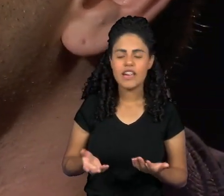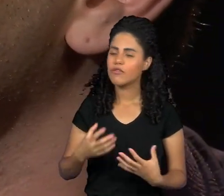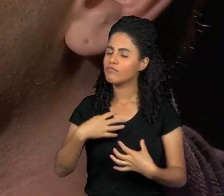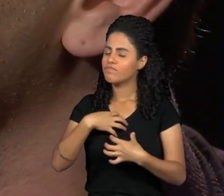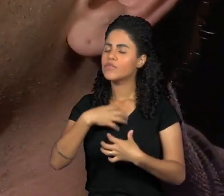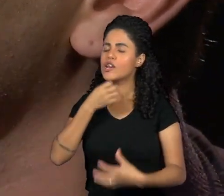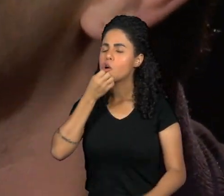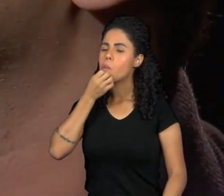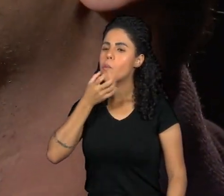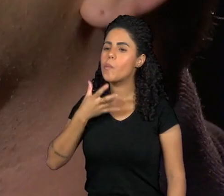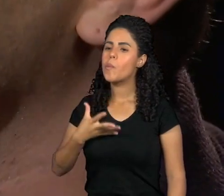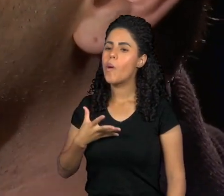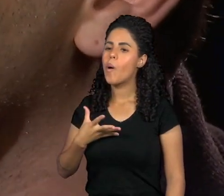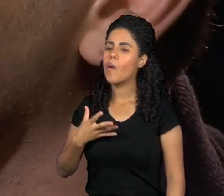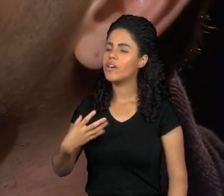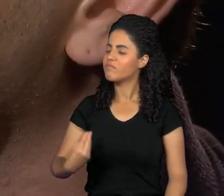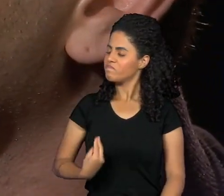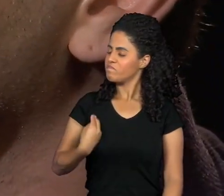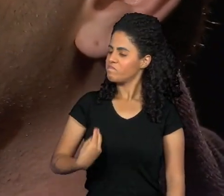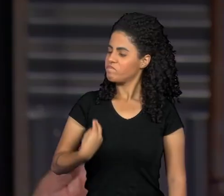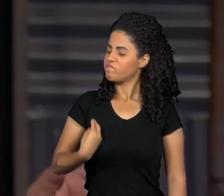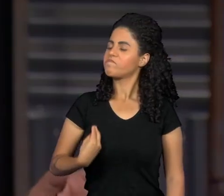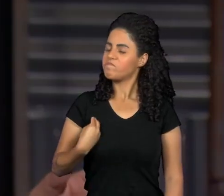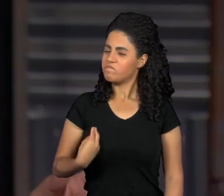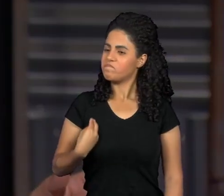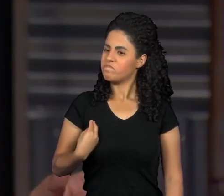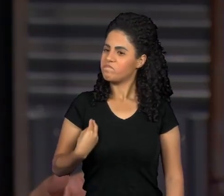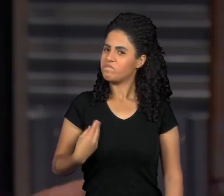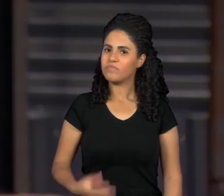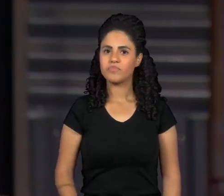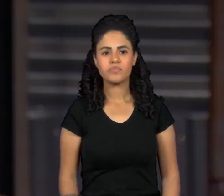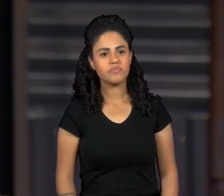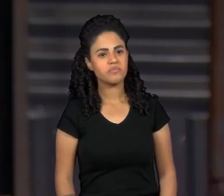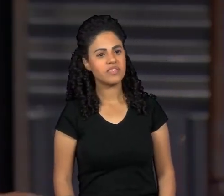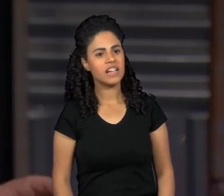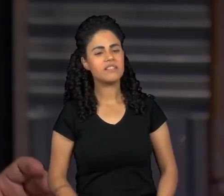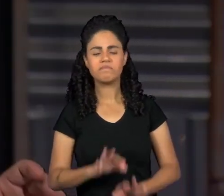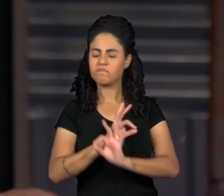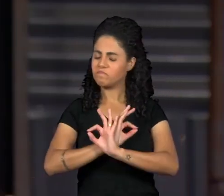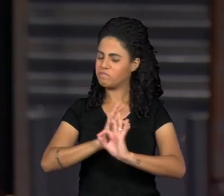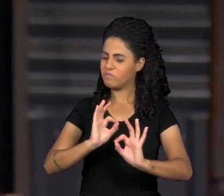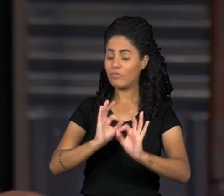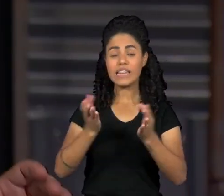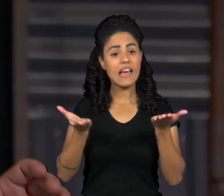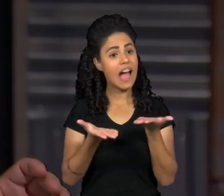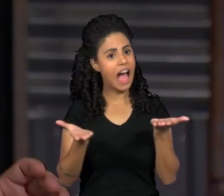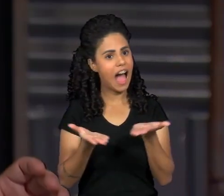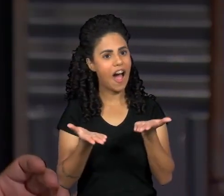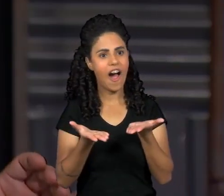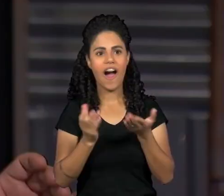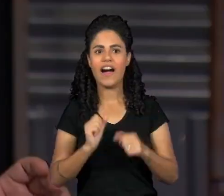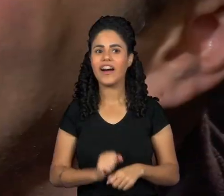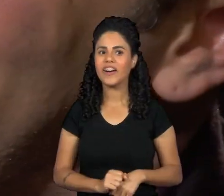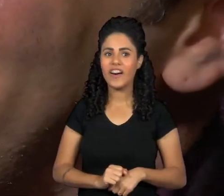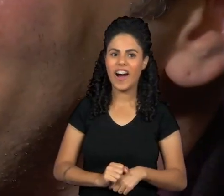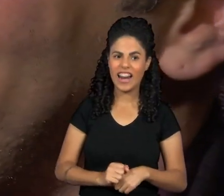poderoso, né? É isso que me faz viver também. Poxa, agora que você não vai ter